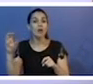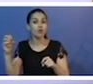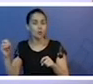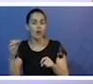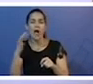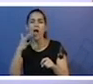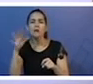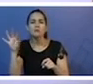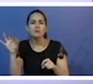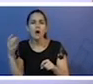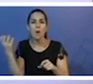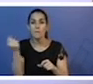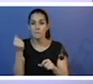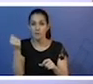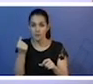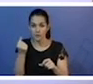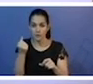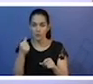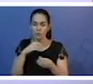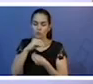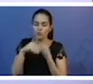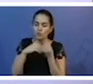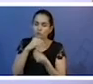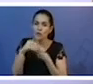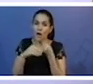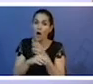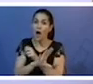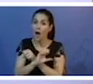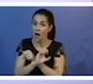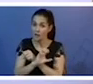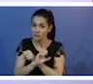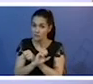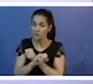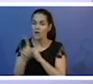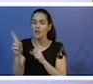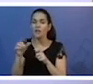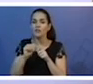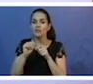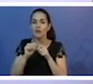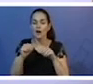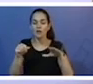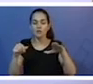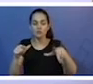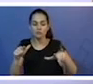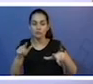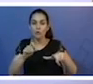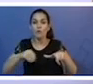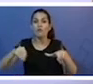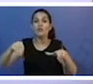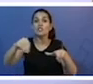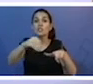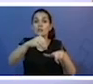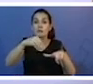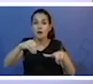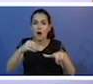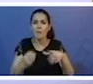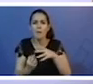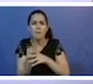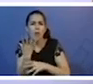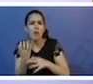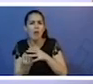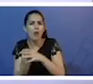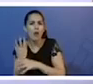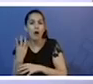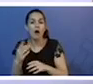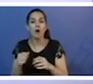e quando tratado com ácido sulfúrico, ele produz o fertilizante fosfatado, que é usado para